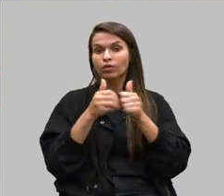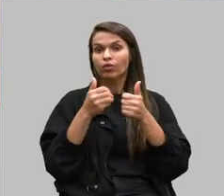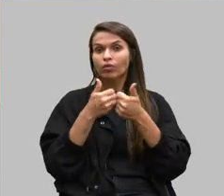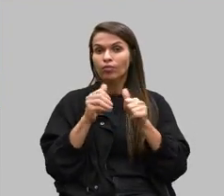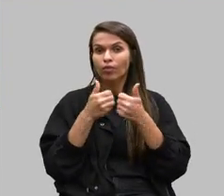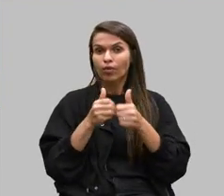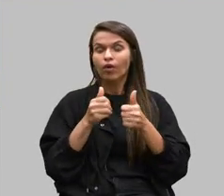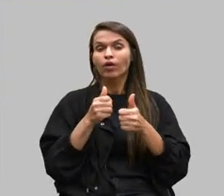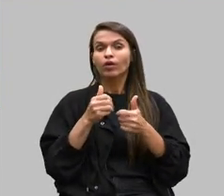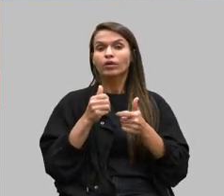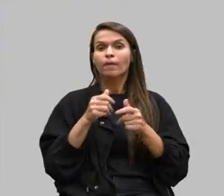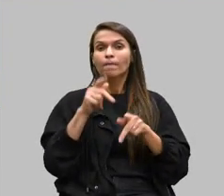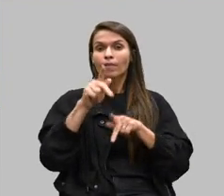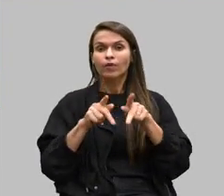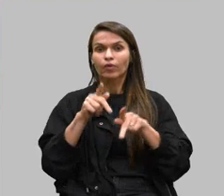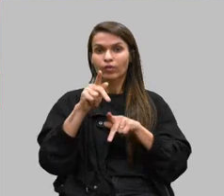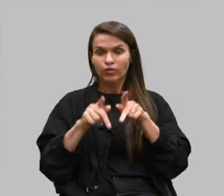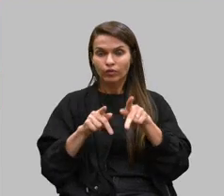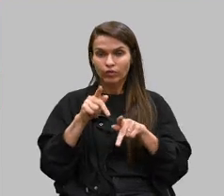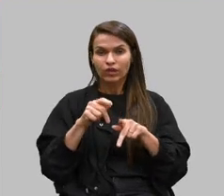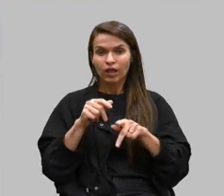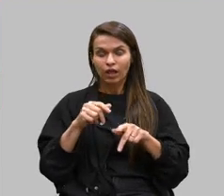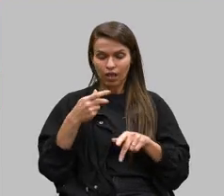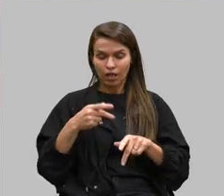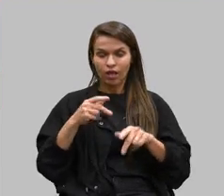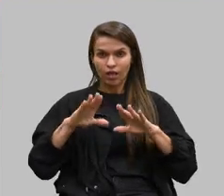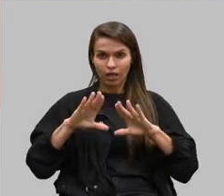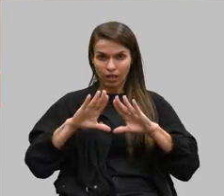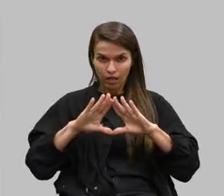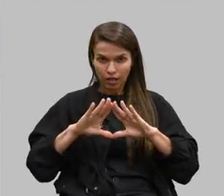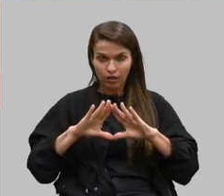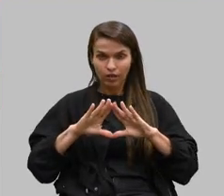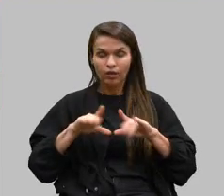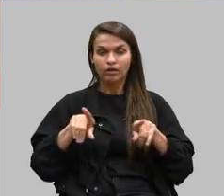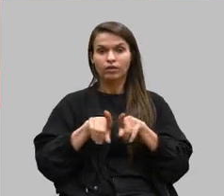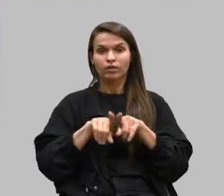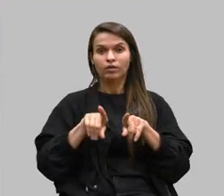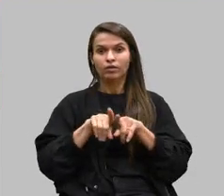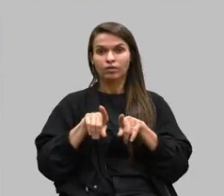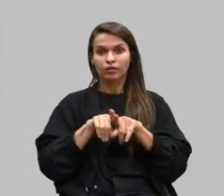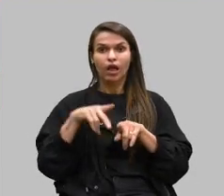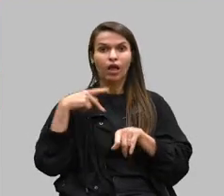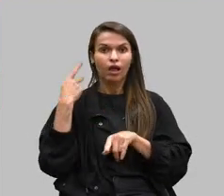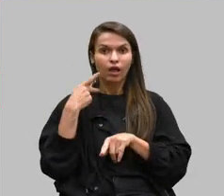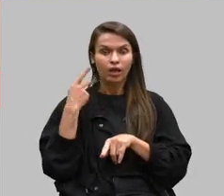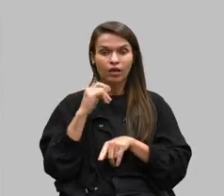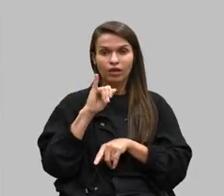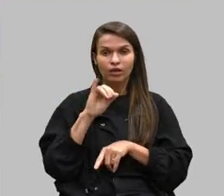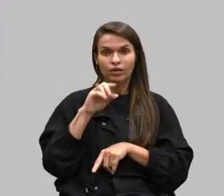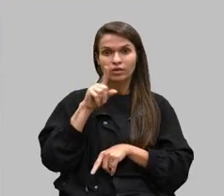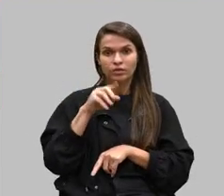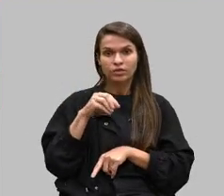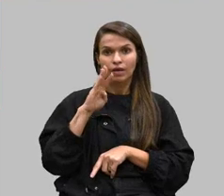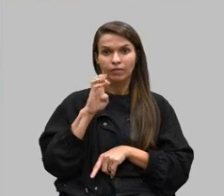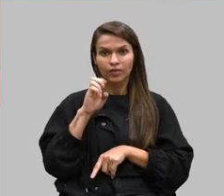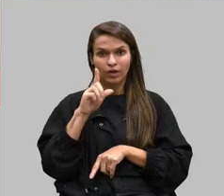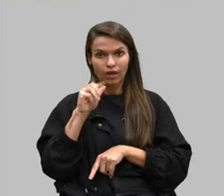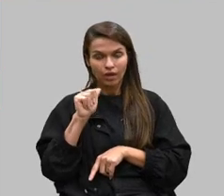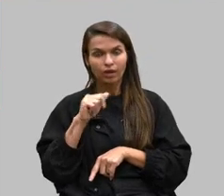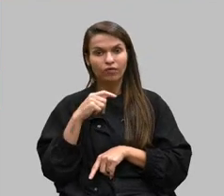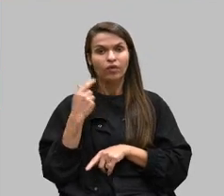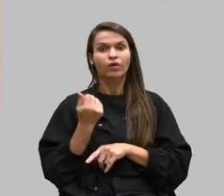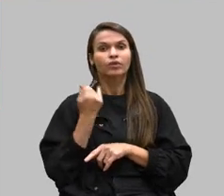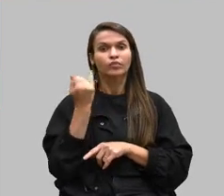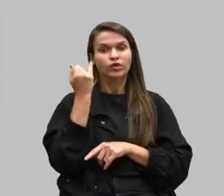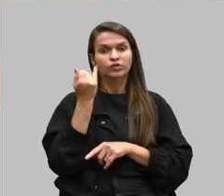de passageiro eh nessa casa Legislativa dizer aqui pra procuradora D Isabela né acho que foi importante a sua